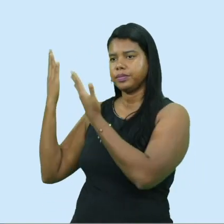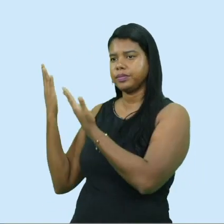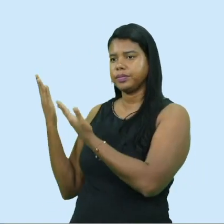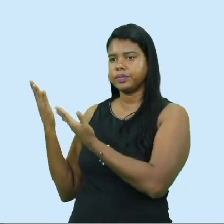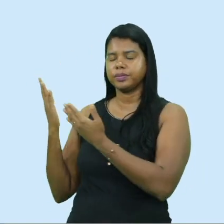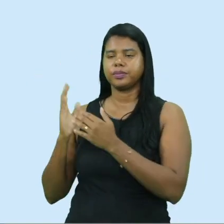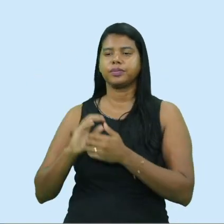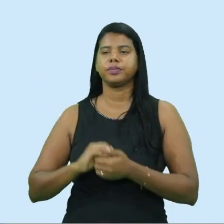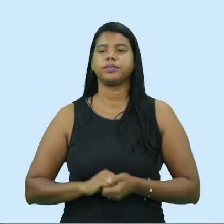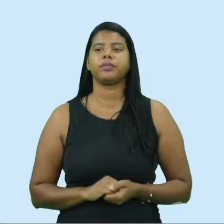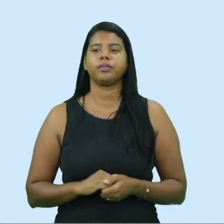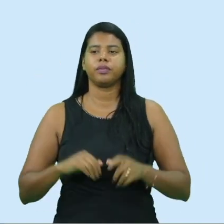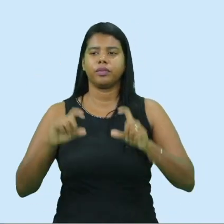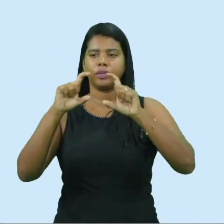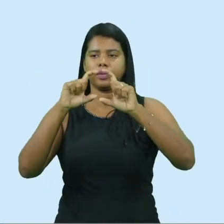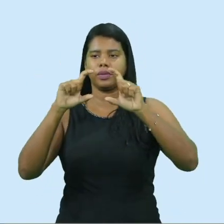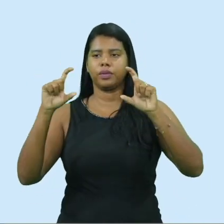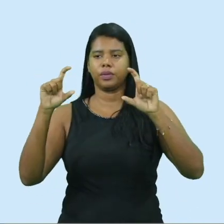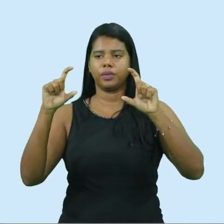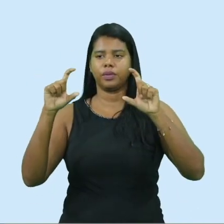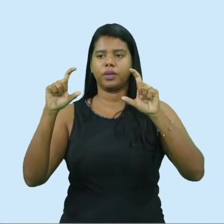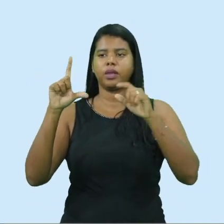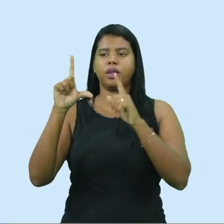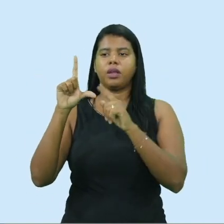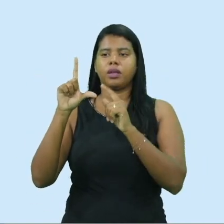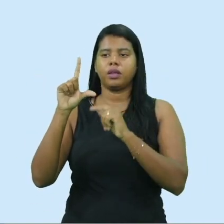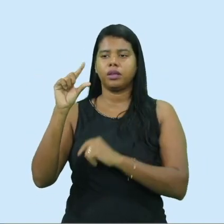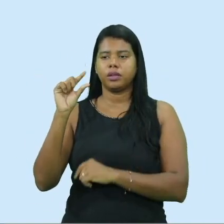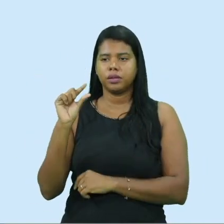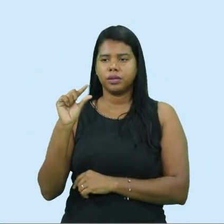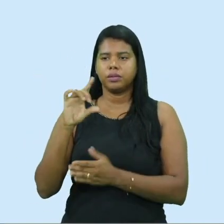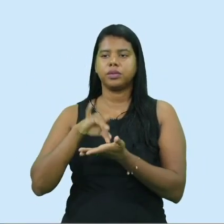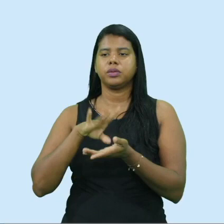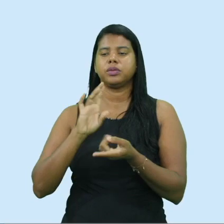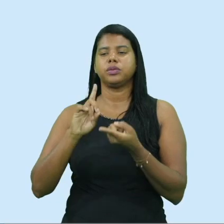que corresponde ao conjunto de caracteres em letras minúsculas, né?